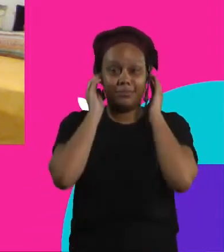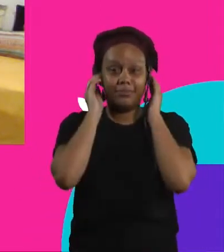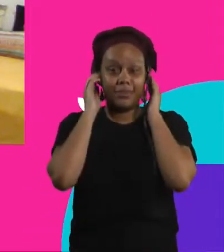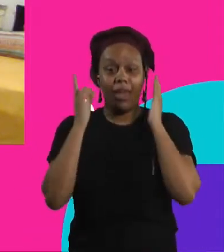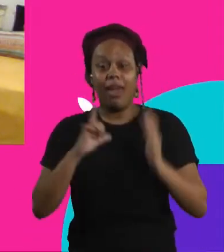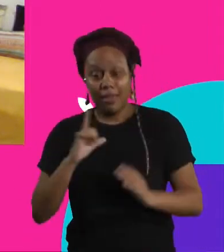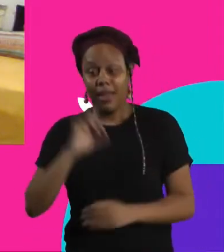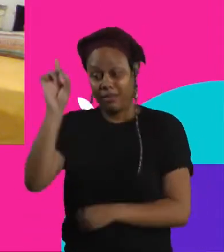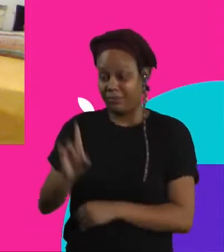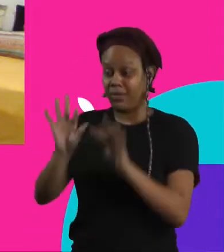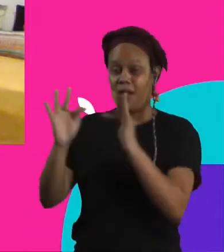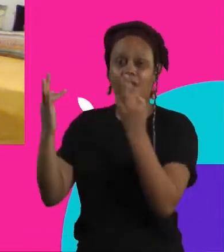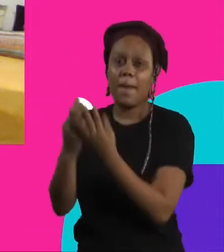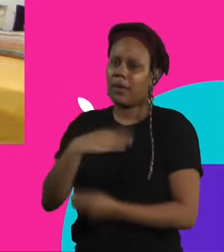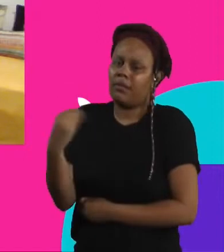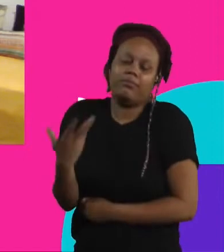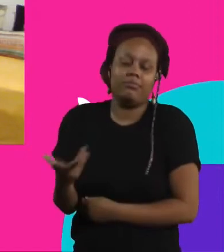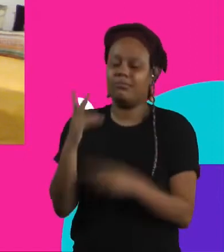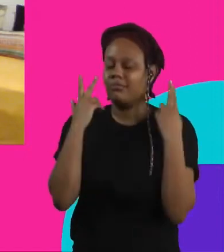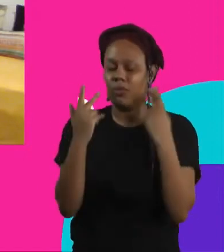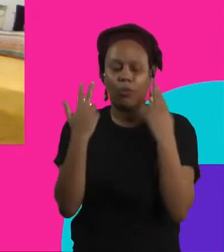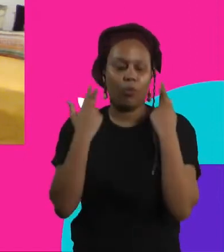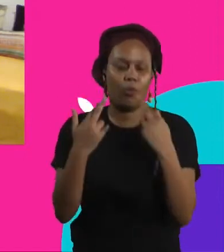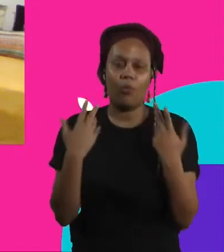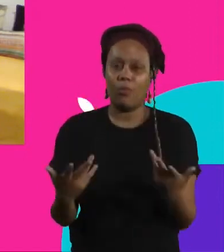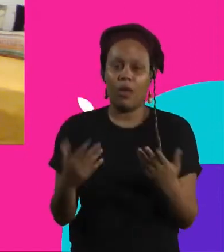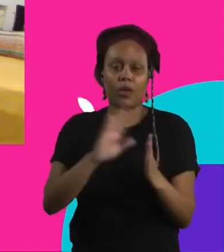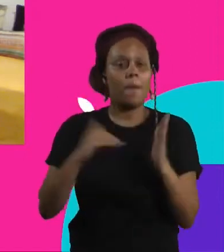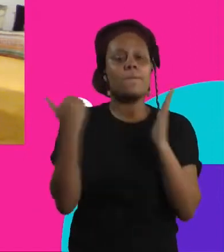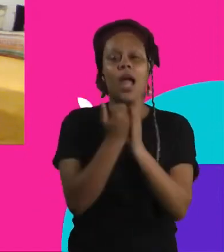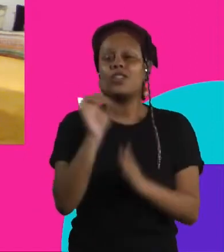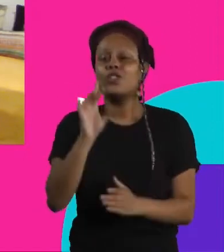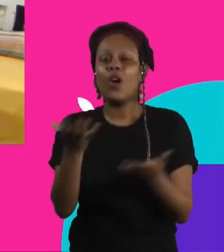uma família, a amar, a ter filhos, etc., como todos os demais, a gente só quer equidade.